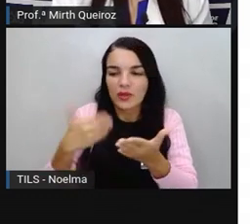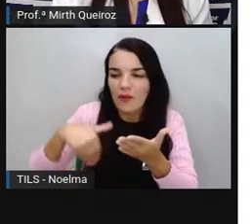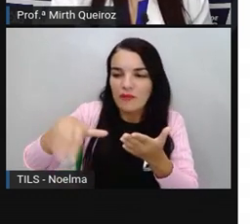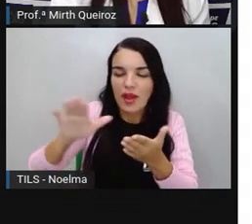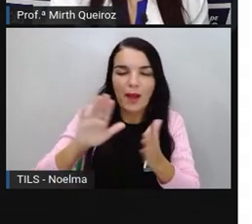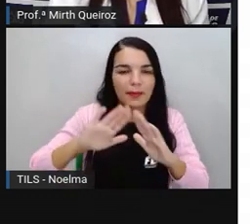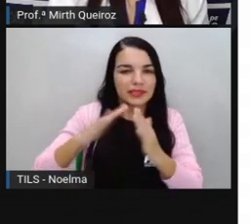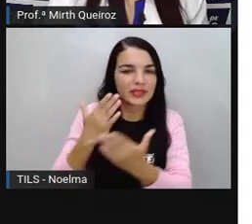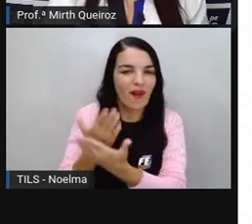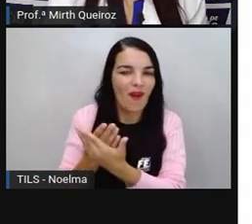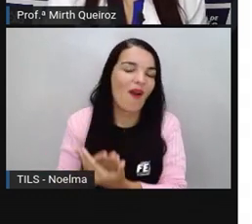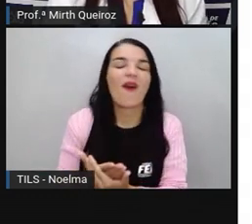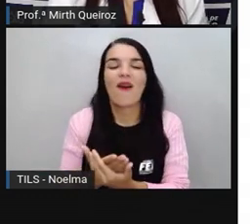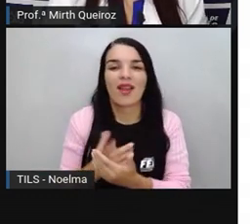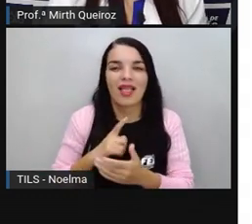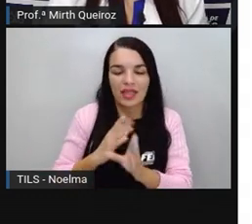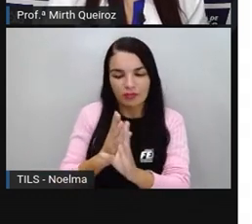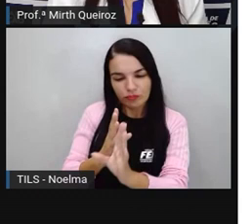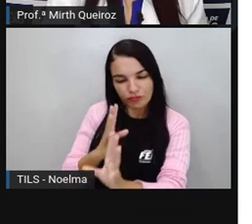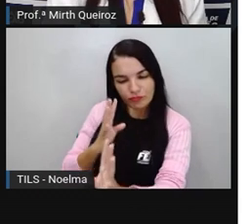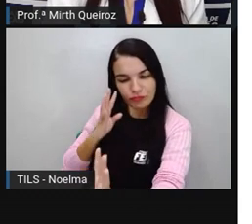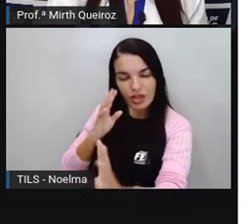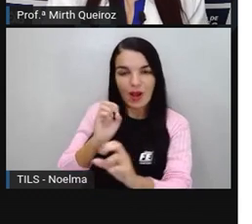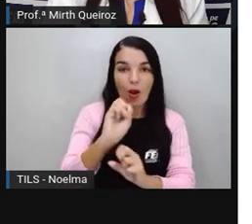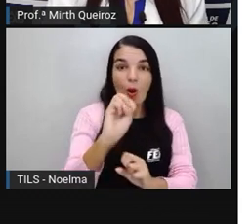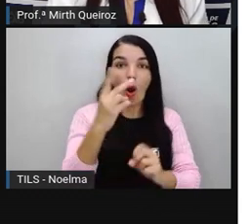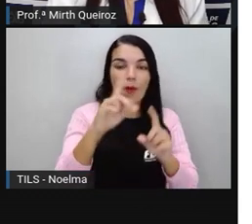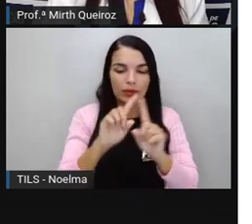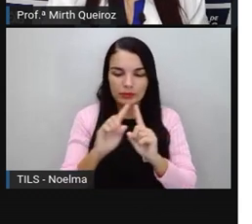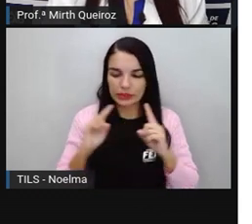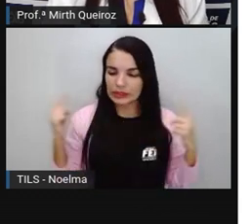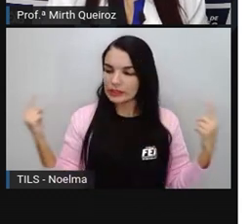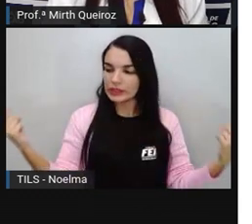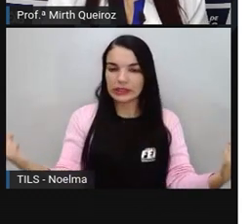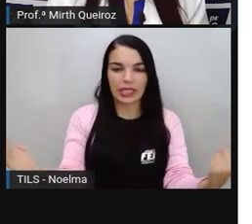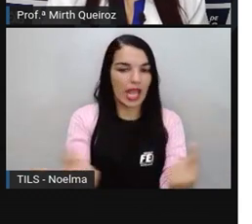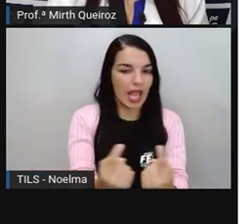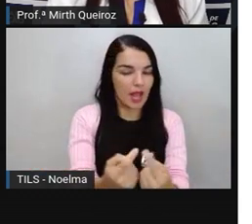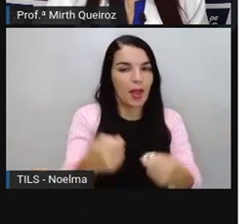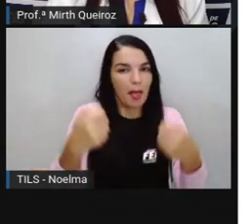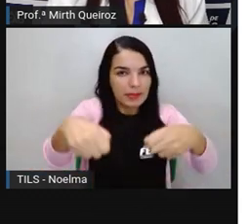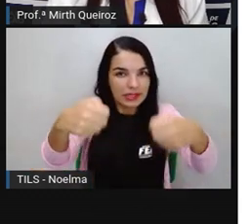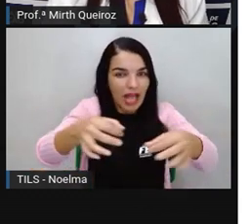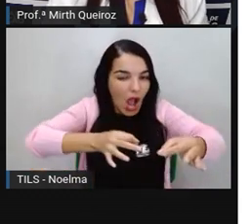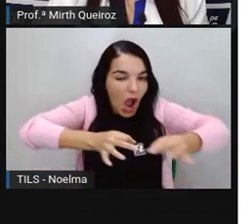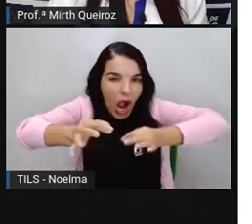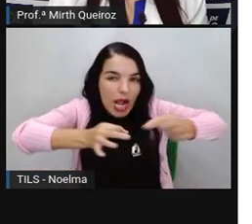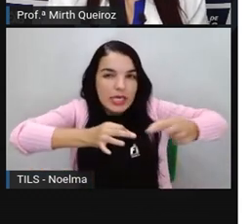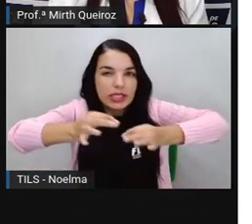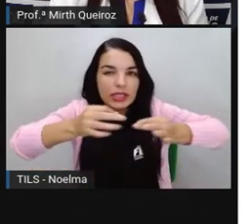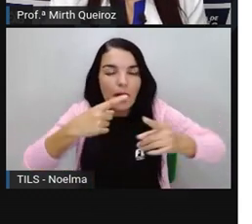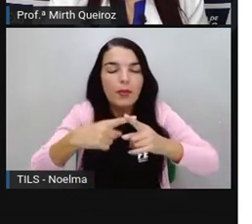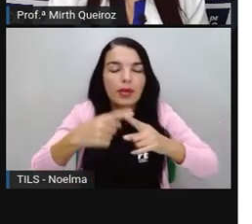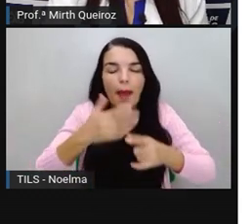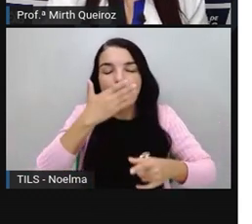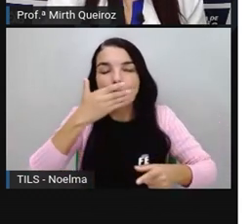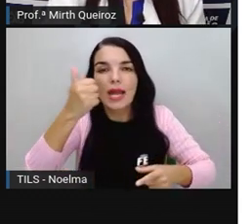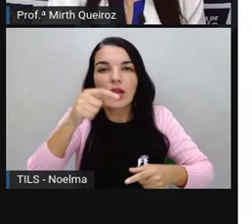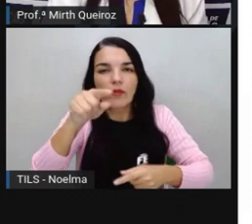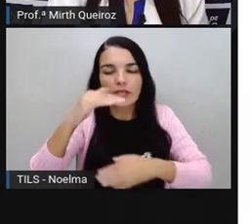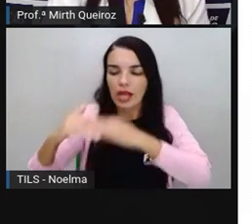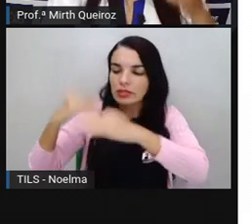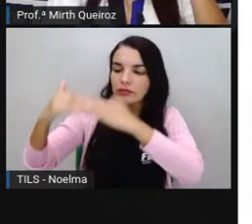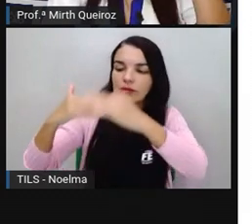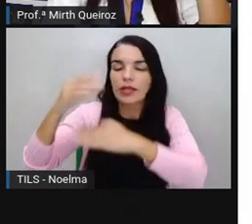lá enfileirados ou estão em círculo, tudo de forma bem organizada, de forma a favorecer aí o desenvolvimento,